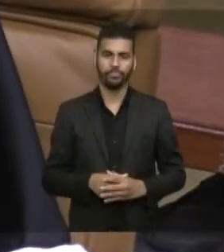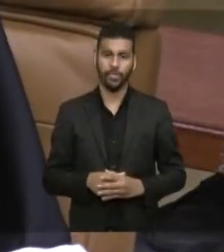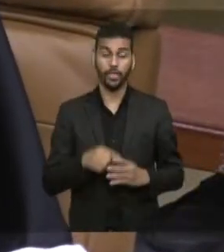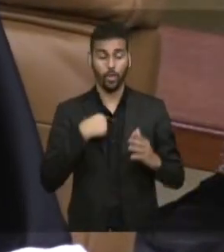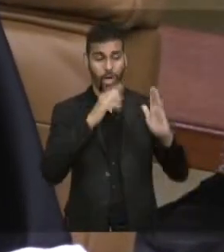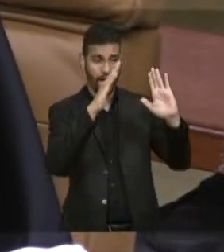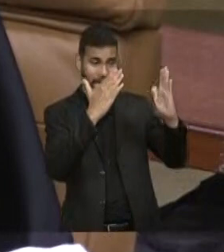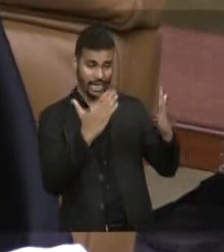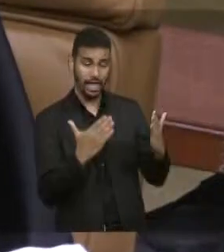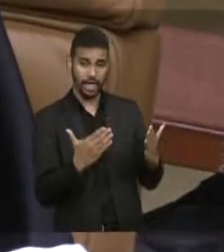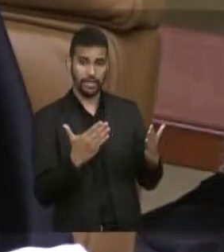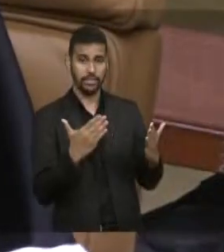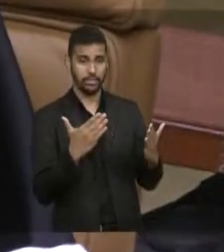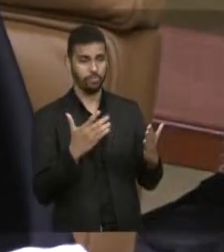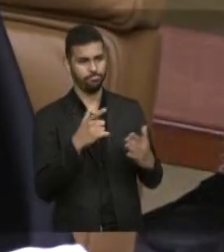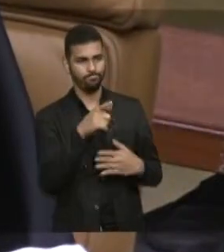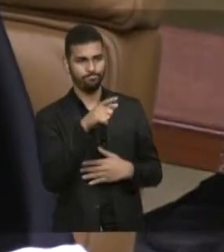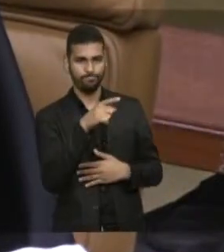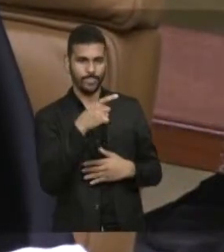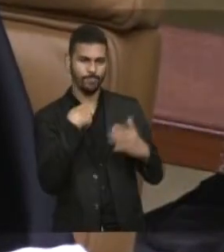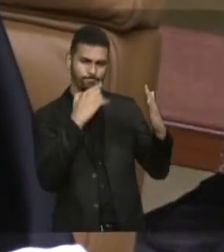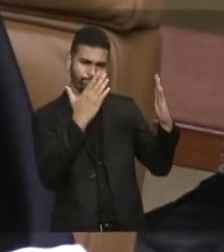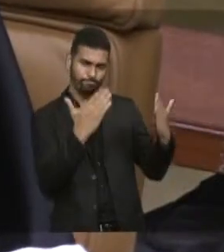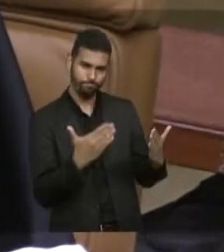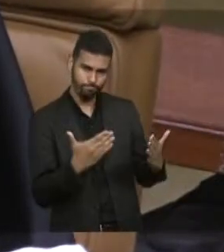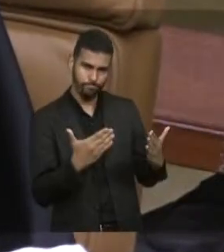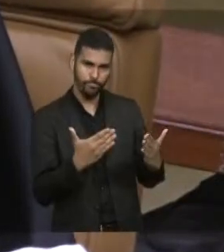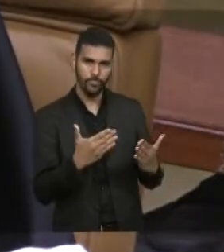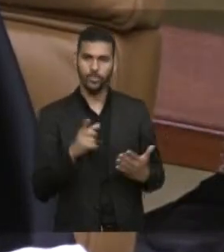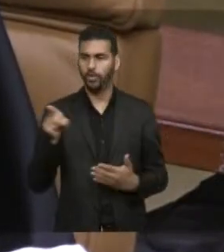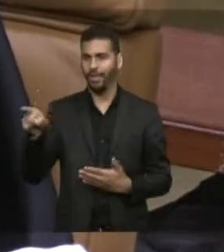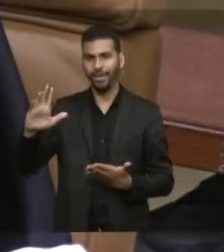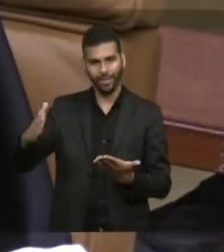que é controversa nesse plano do